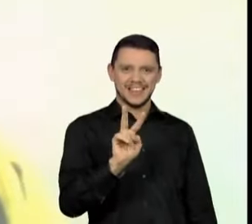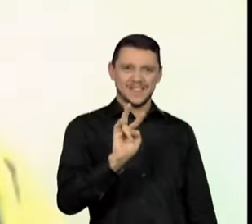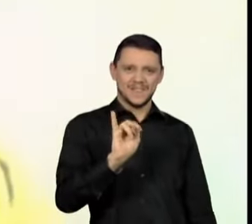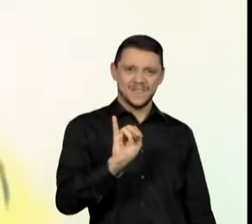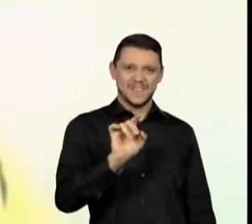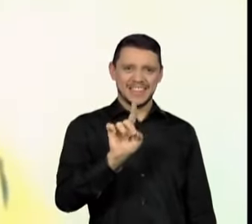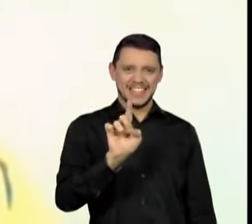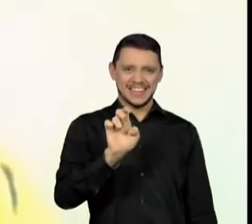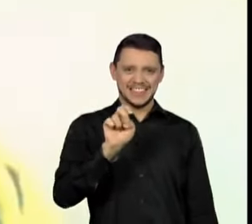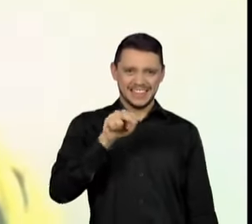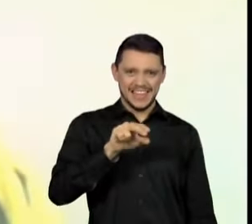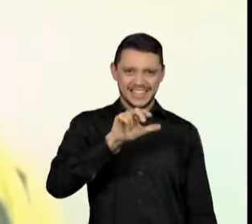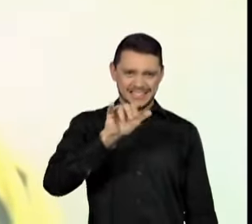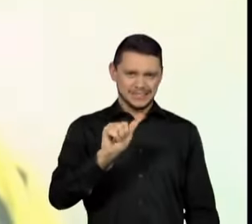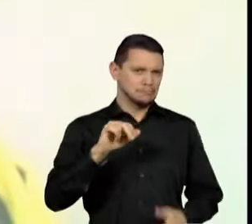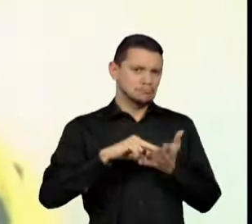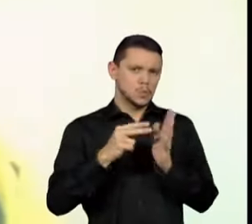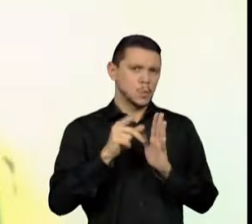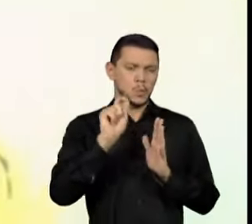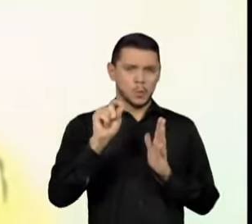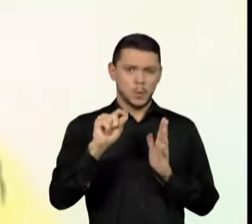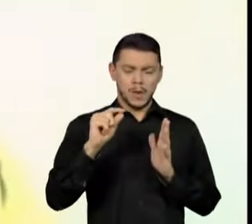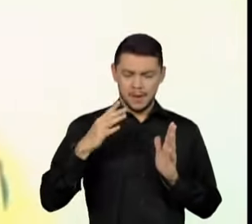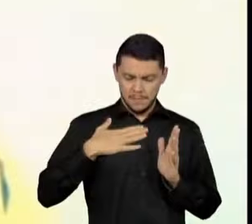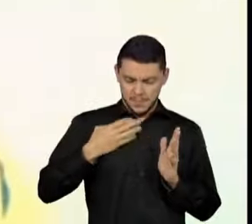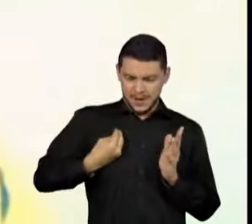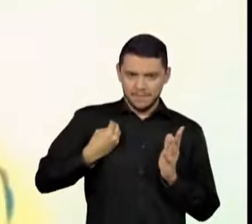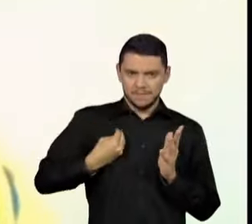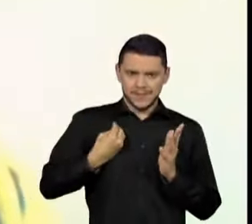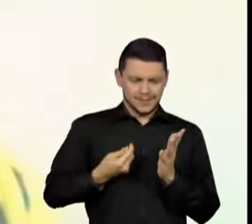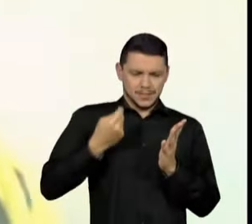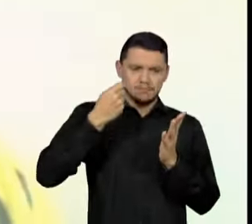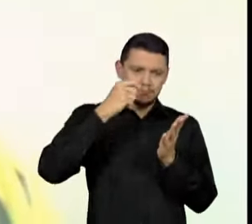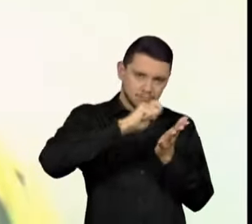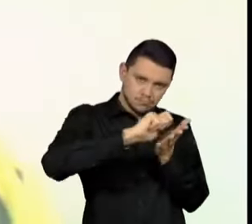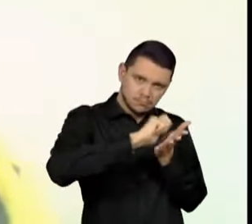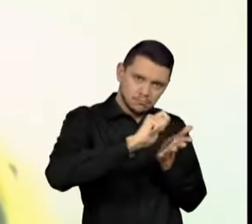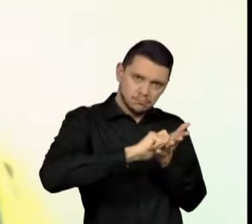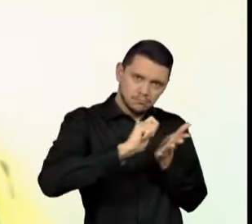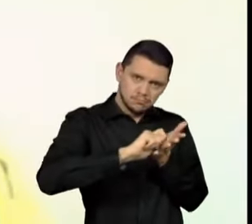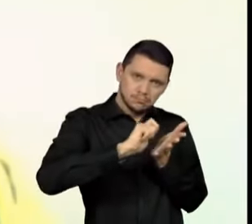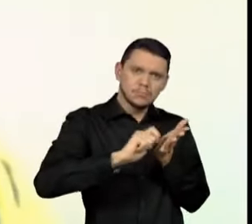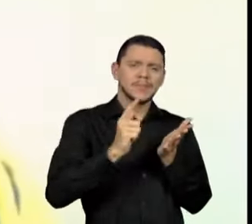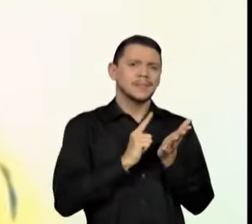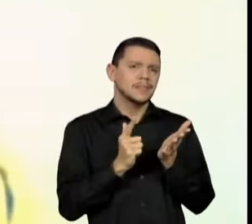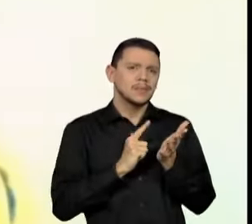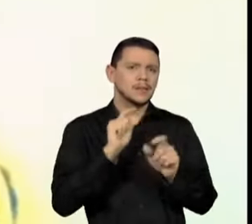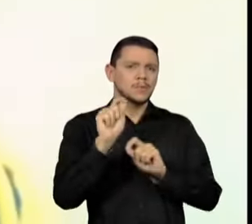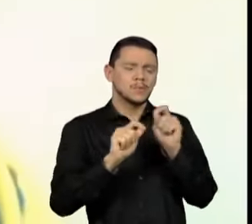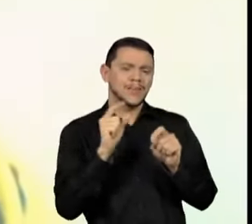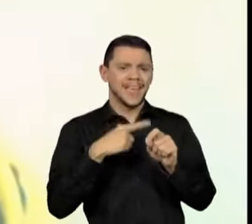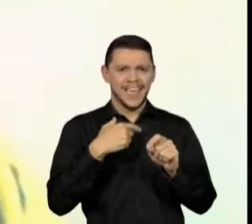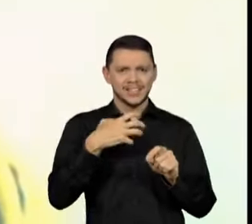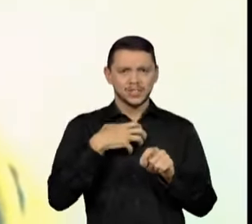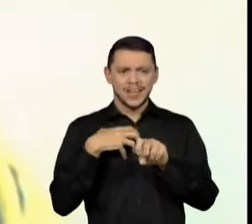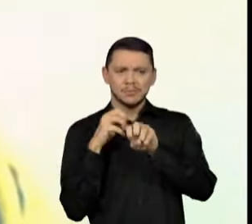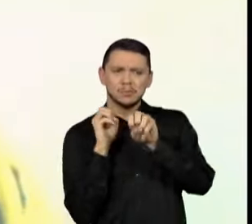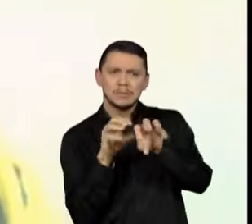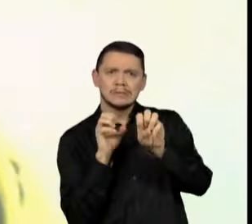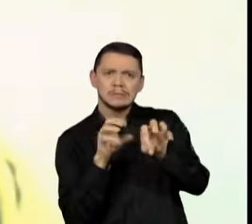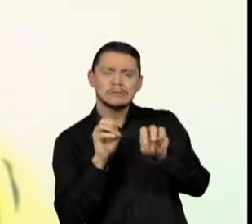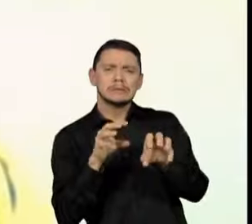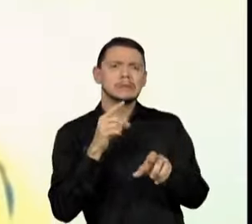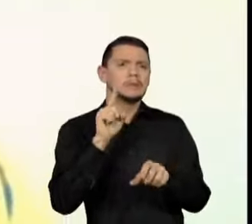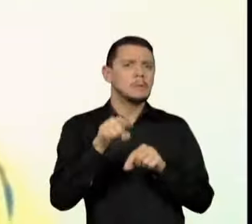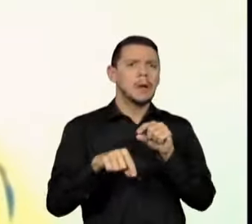ela seria uma escrita de si? Ela seria uma escrita ego? Ela seria uma ficção de si? E